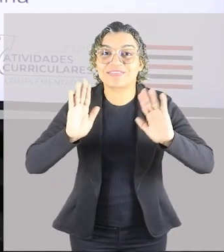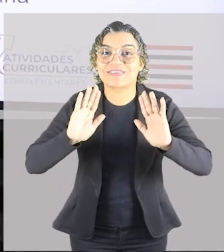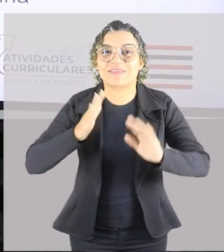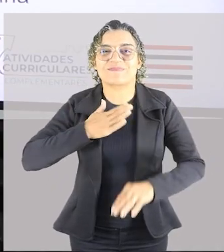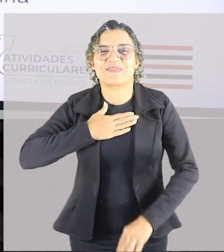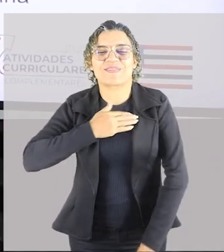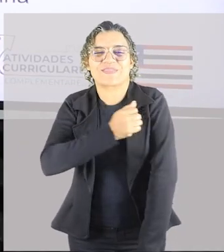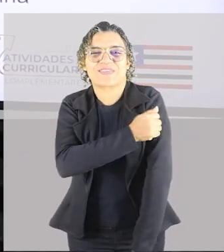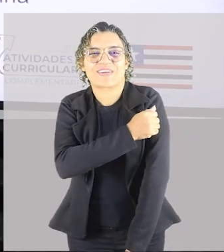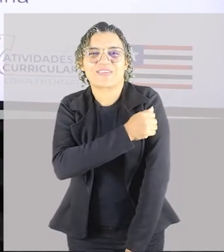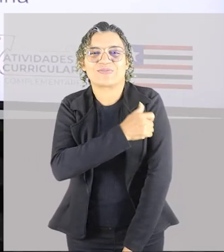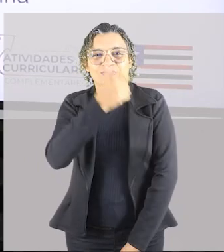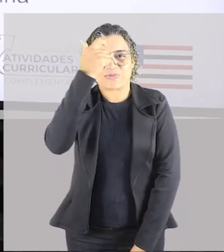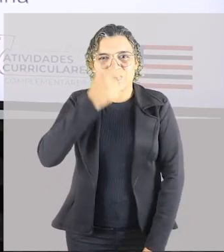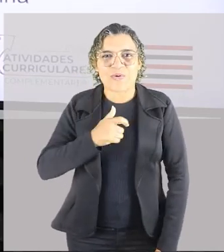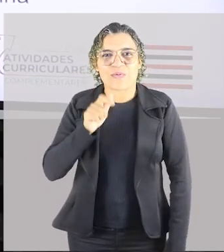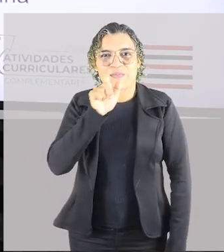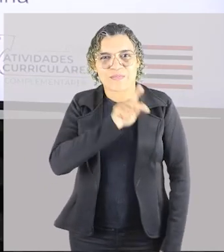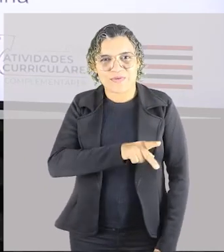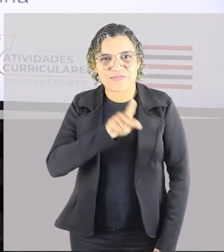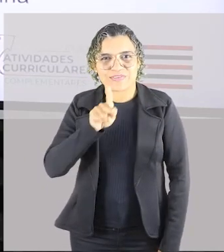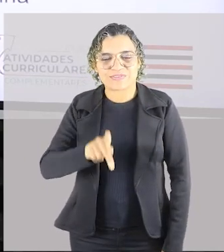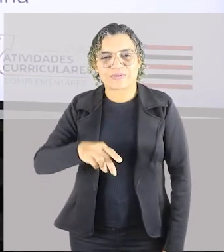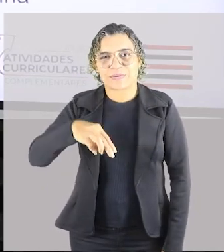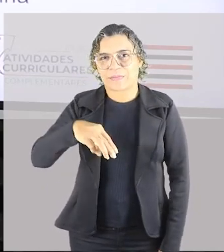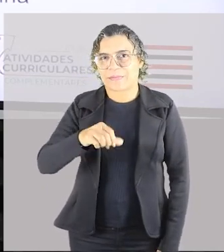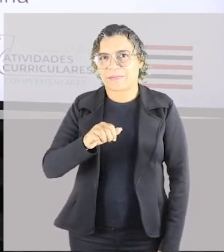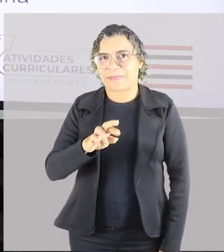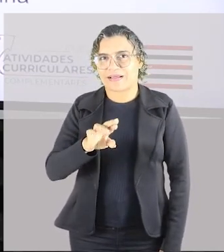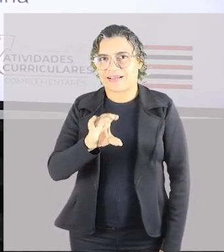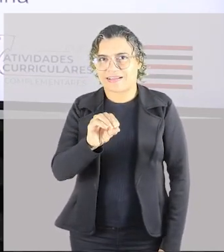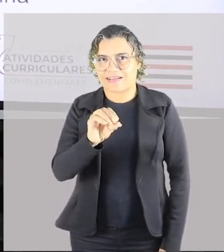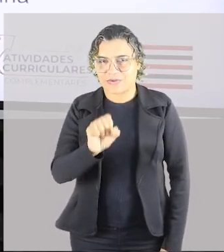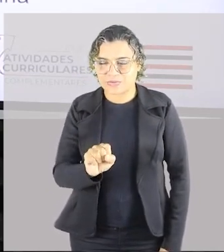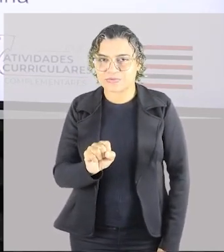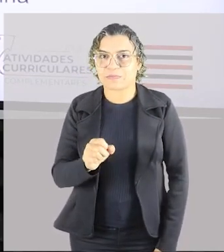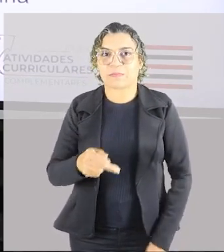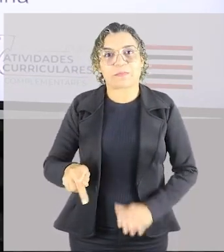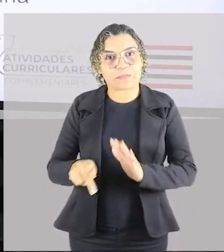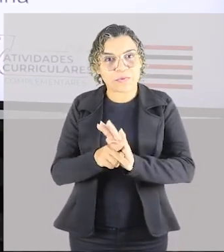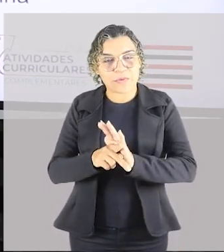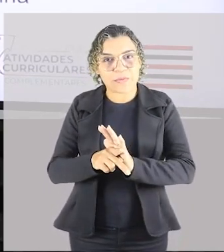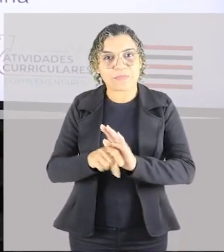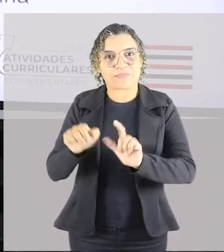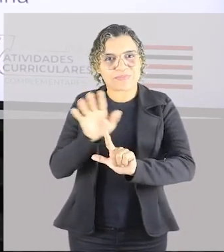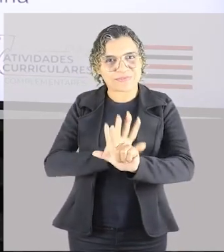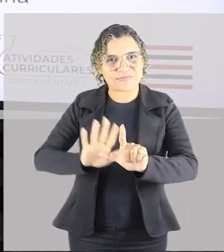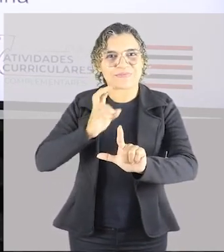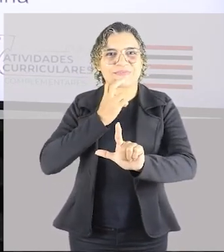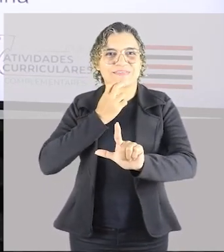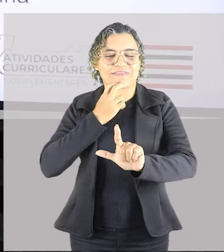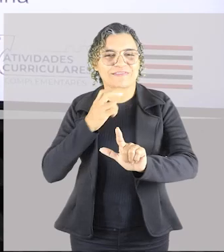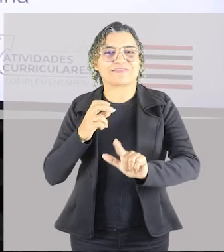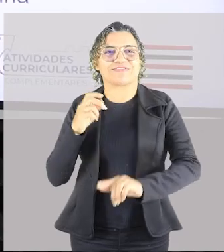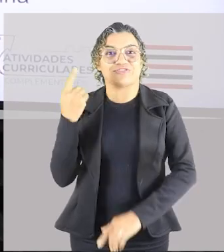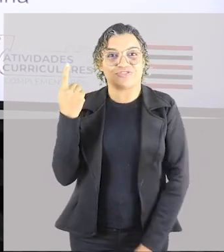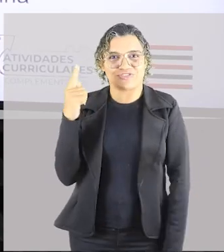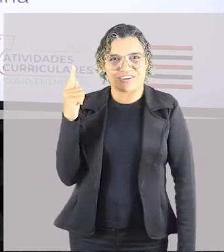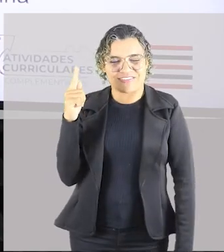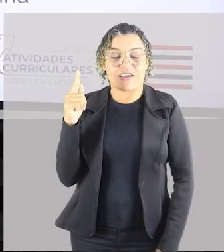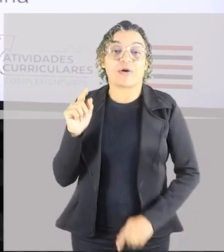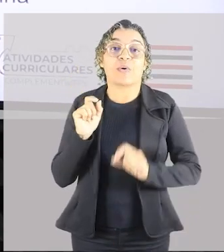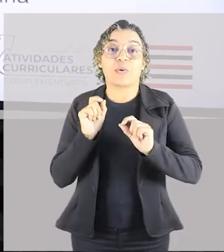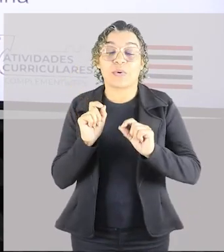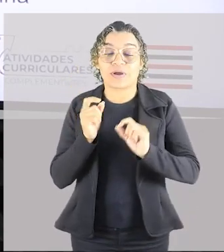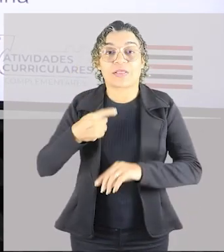meu estudante, professor Marcos Cunha na área, teu professor de Geografia da plataforma Gonçalves Dias, para dar continuidade